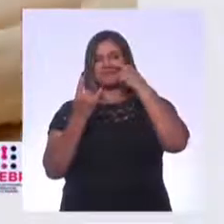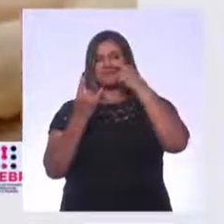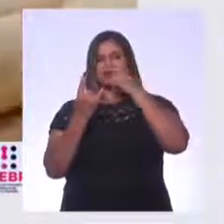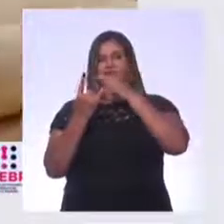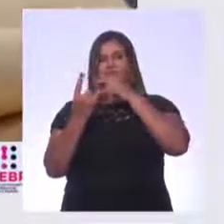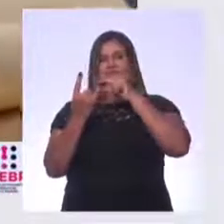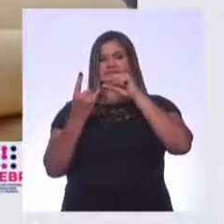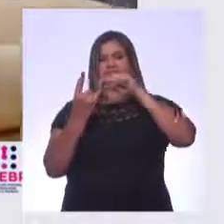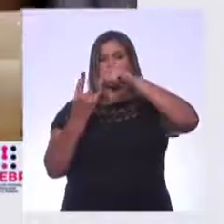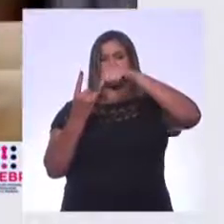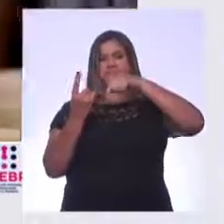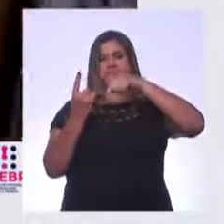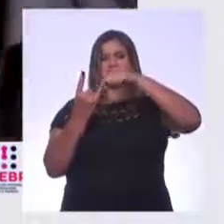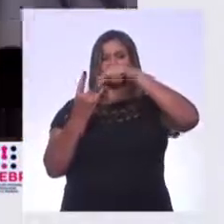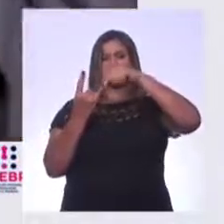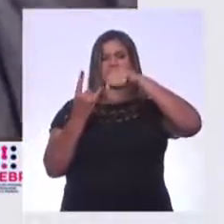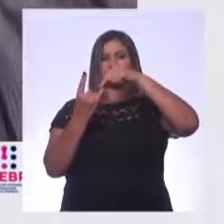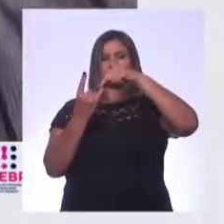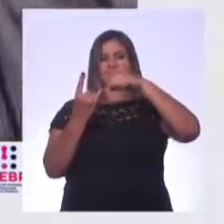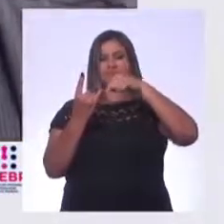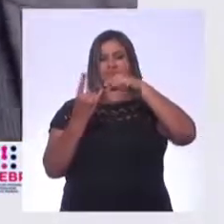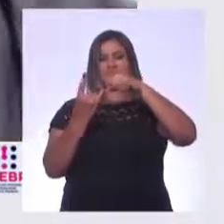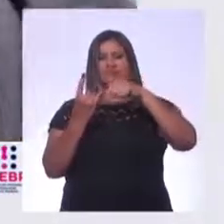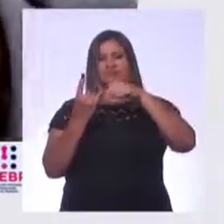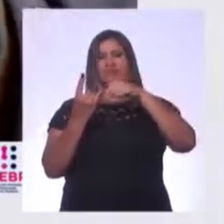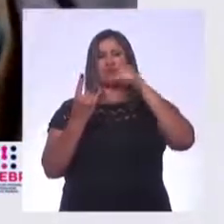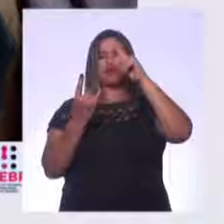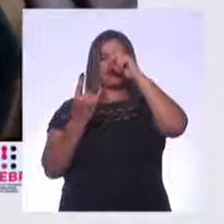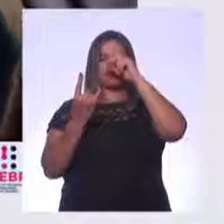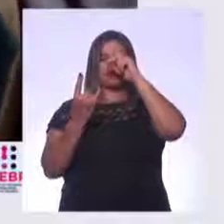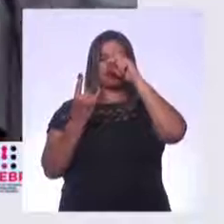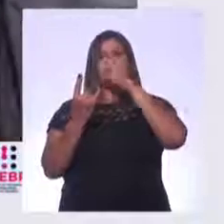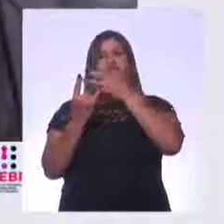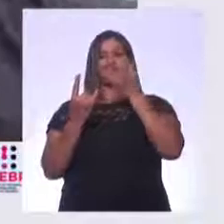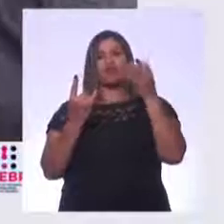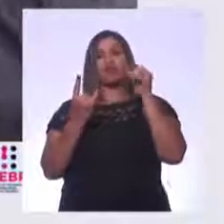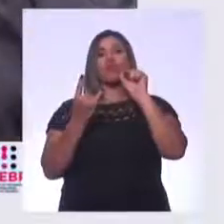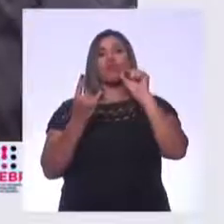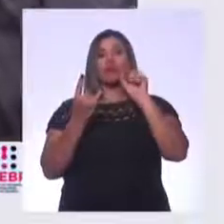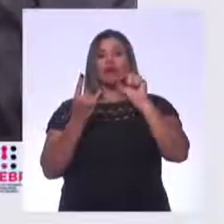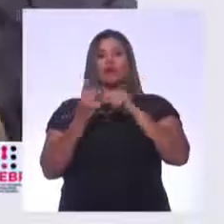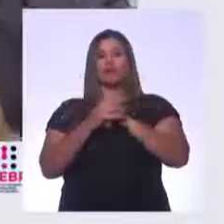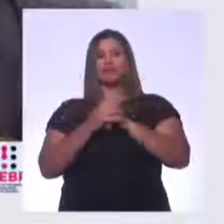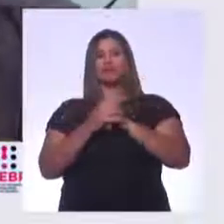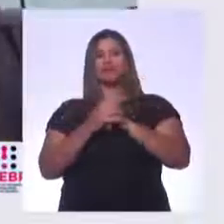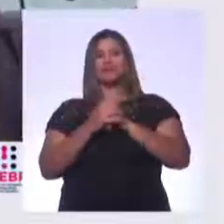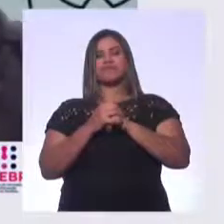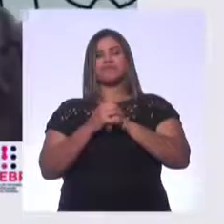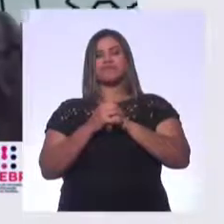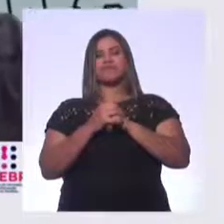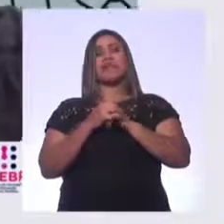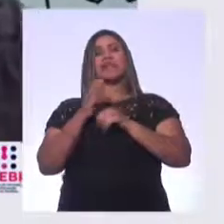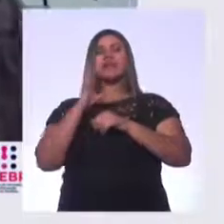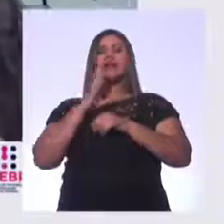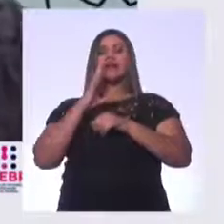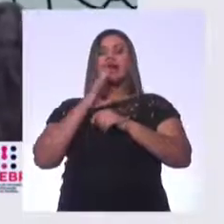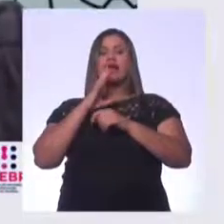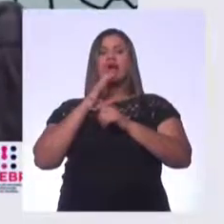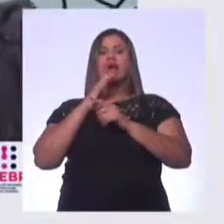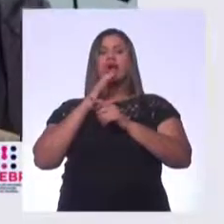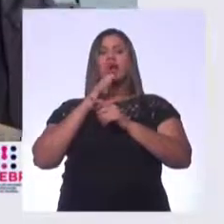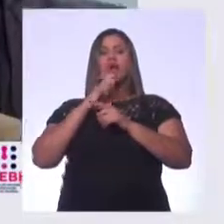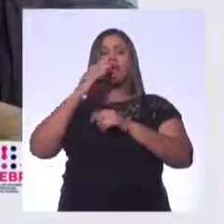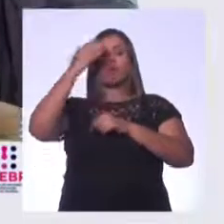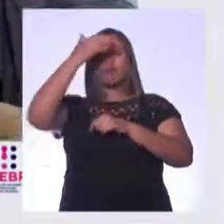negativo. Pessoal, lembrando vocês que no caso aqui é interessante a solda, né,